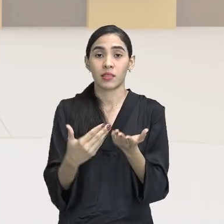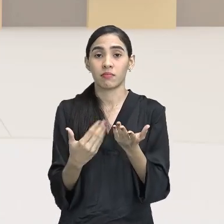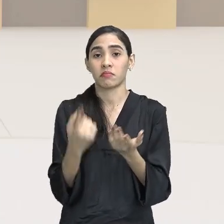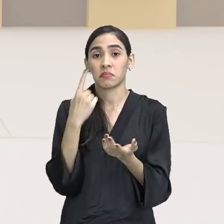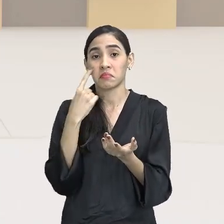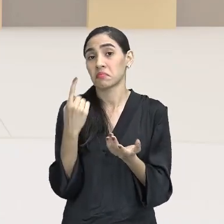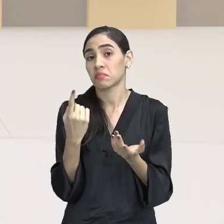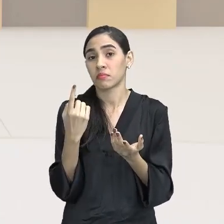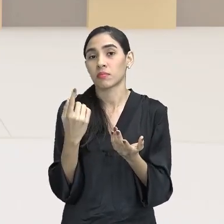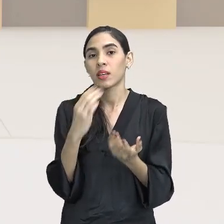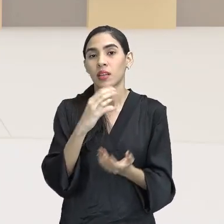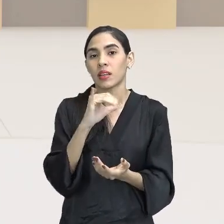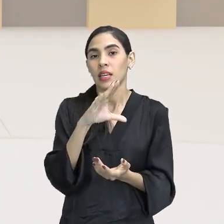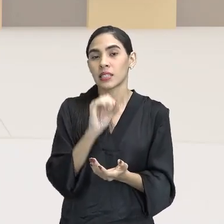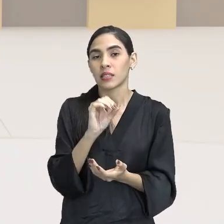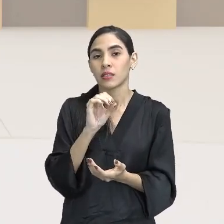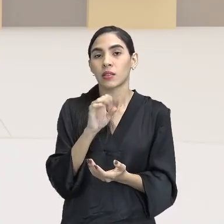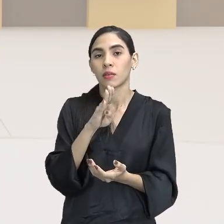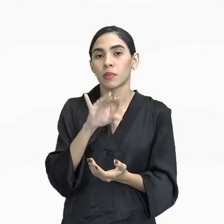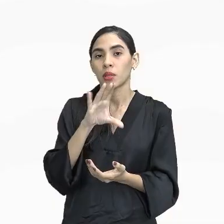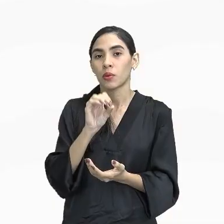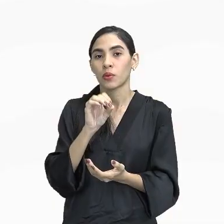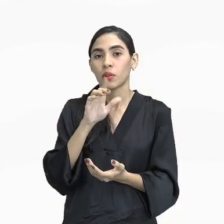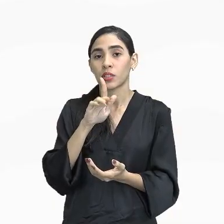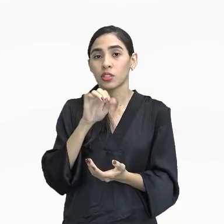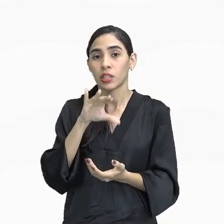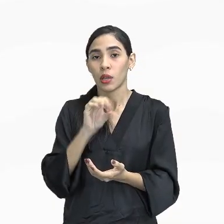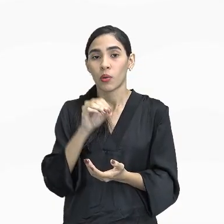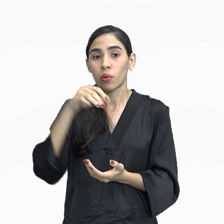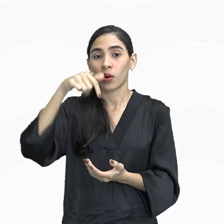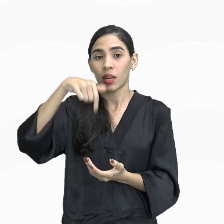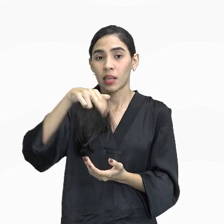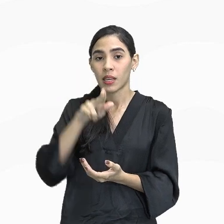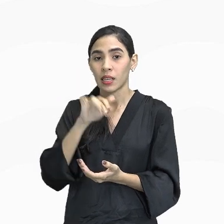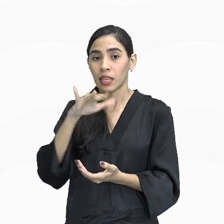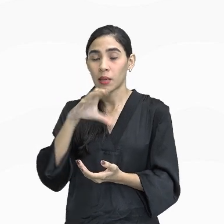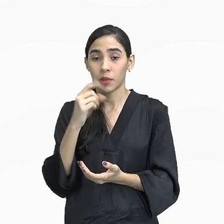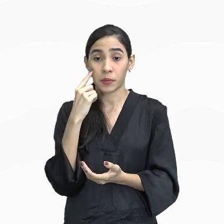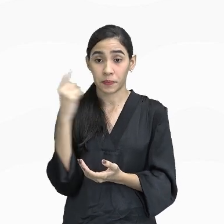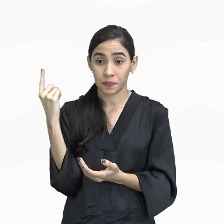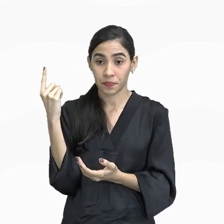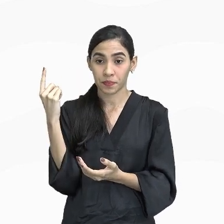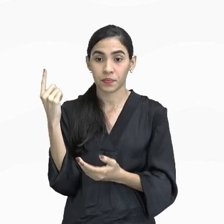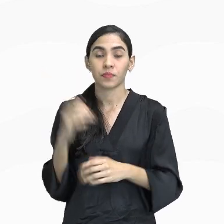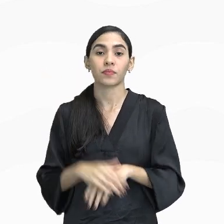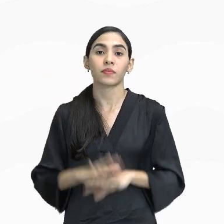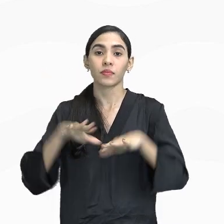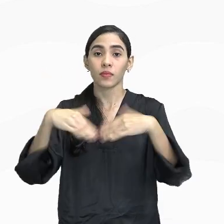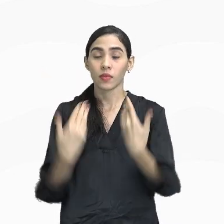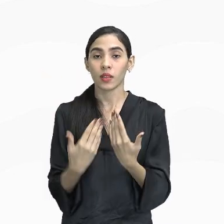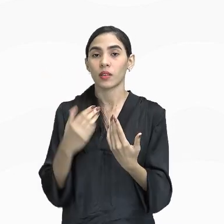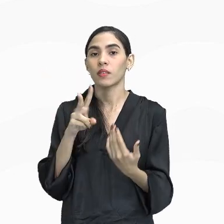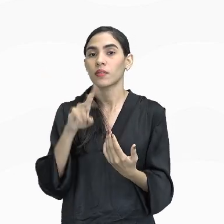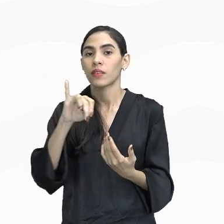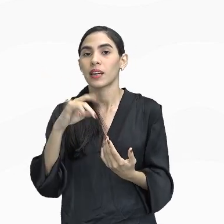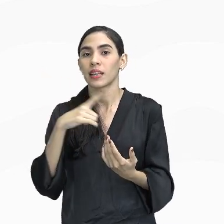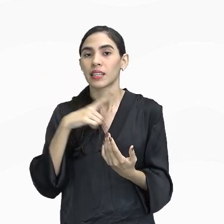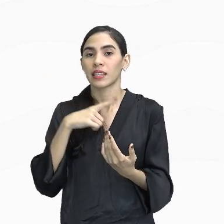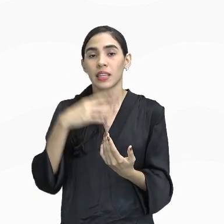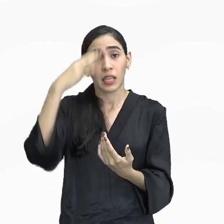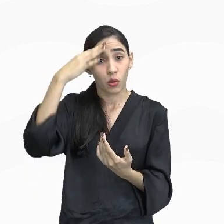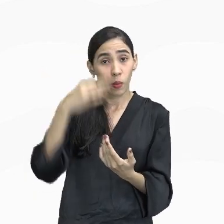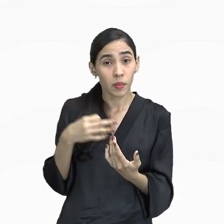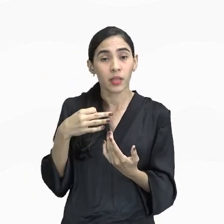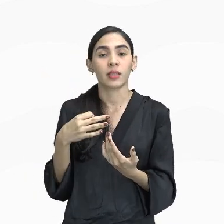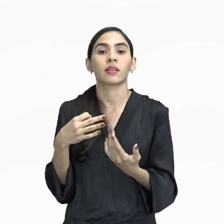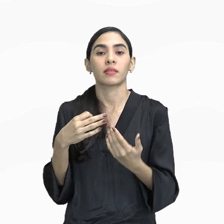vendo o que são ciclos biogeoquímicos. Dê uma olhada. Os ciclos biogeoquímicos eles vão